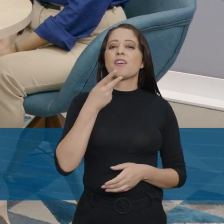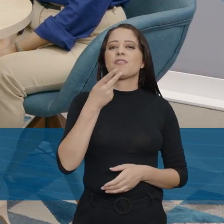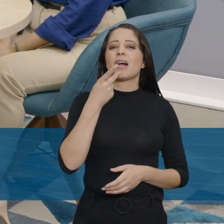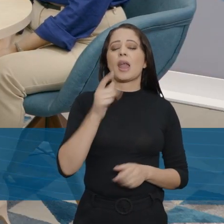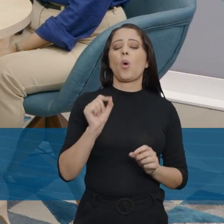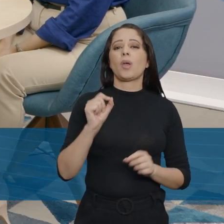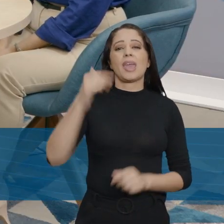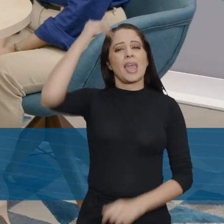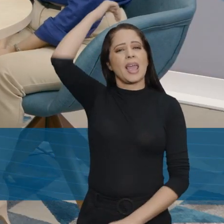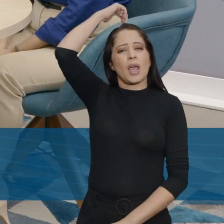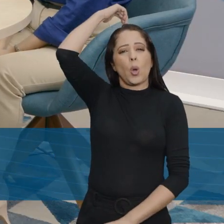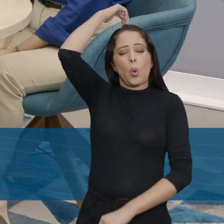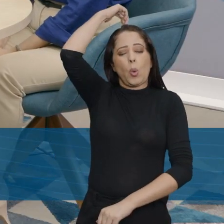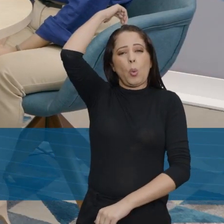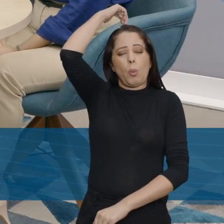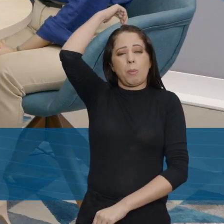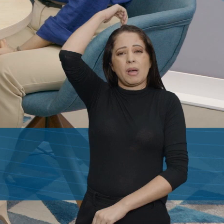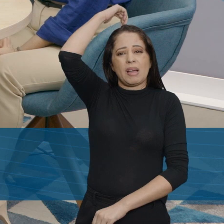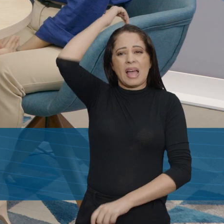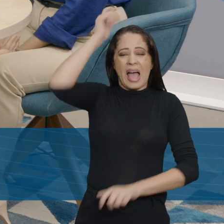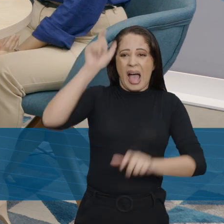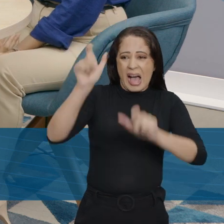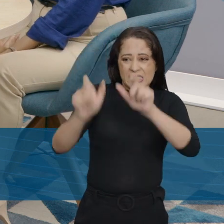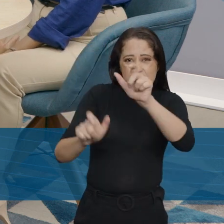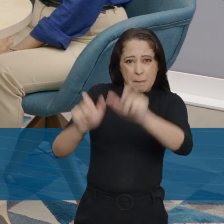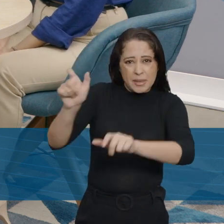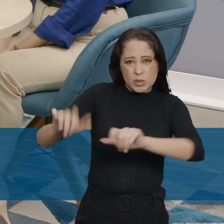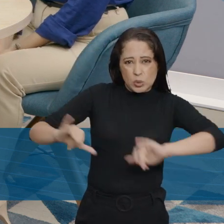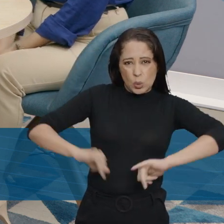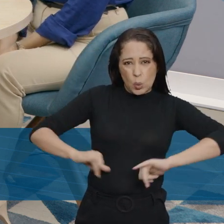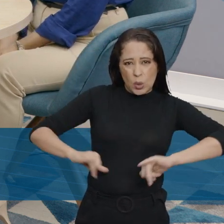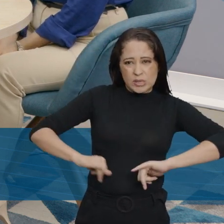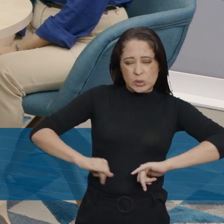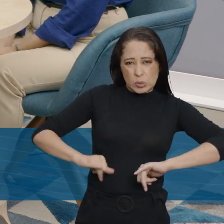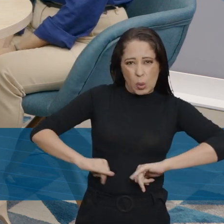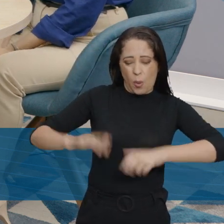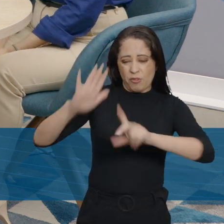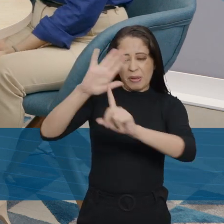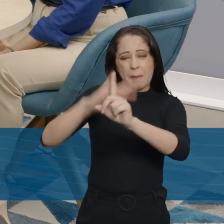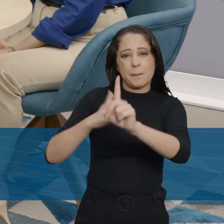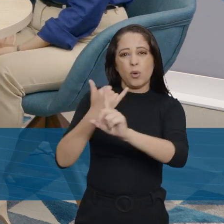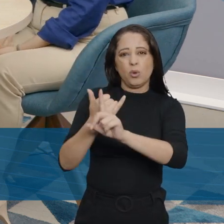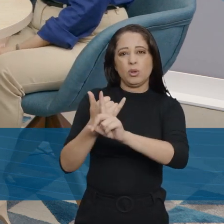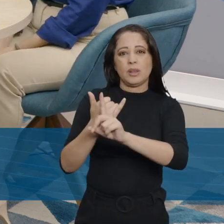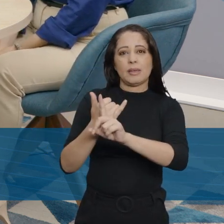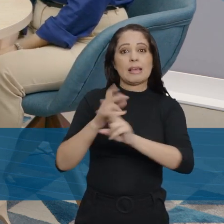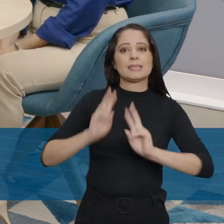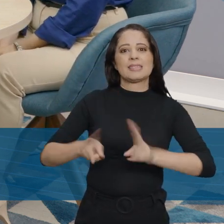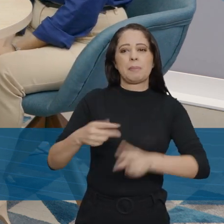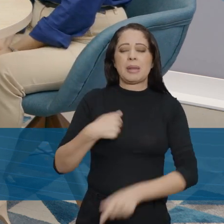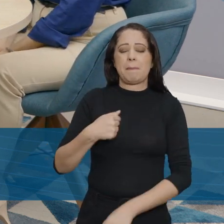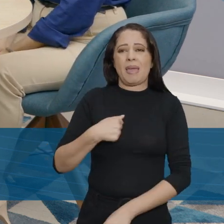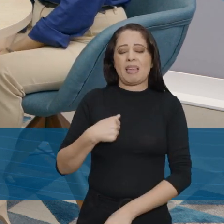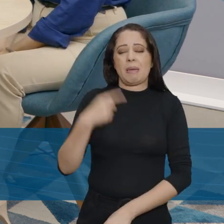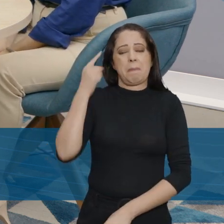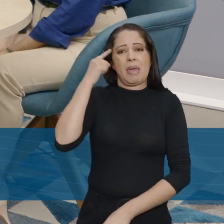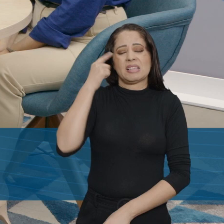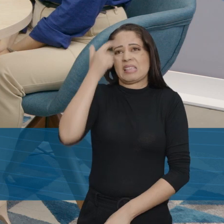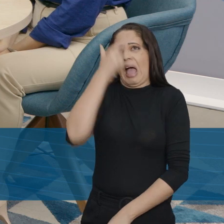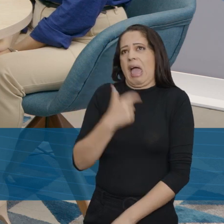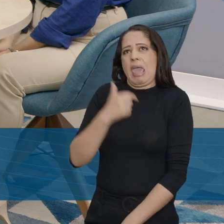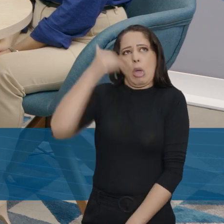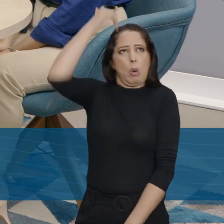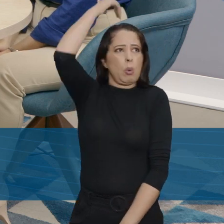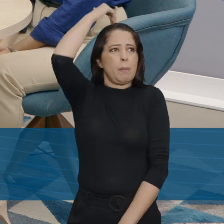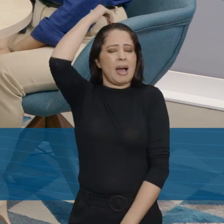bloco falando da culpa. Muitas pessoas que sofrem bullying, eu acho que a grande maioria em algum momento já se culpou, né? Ah,